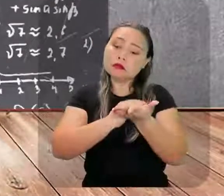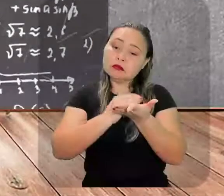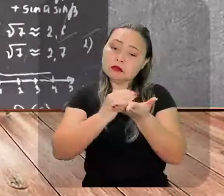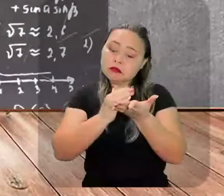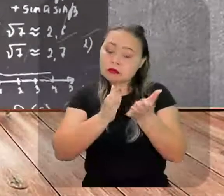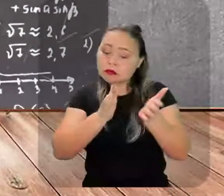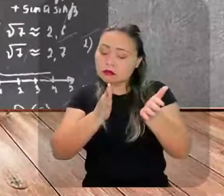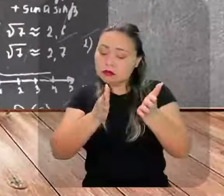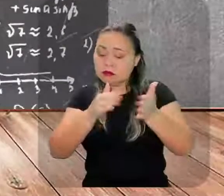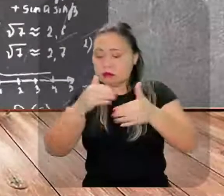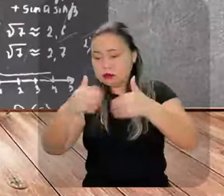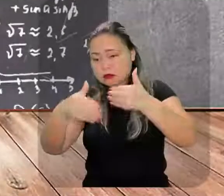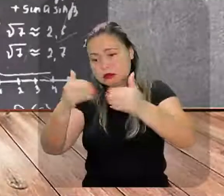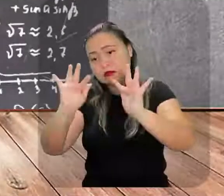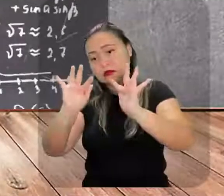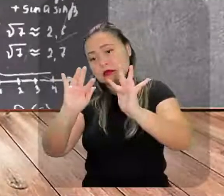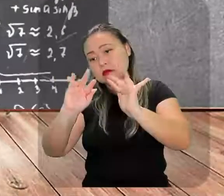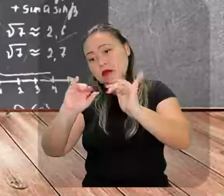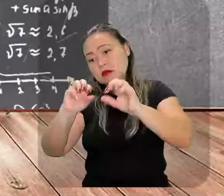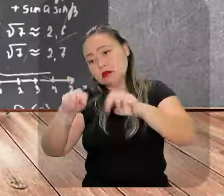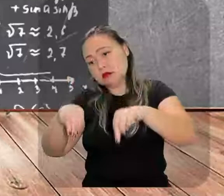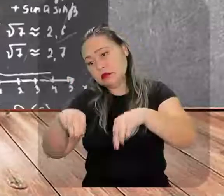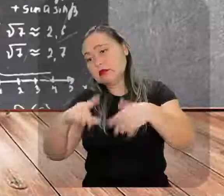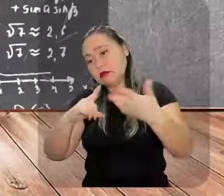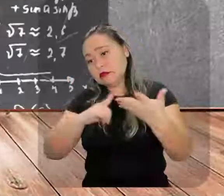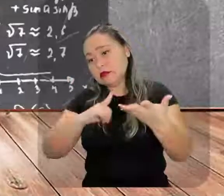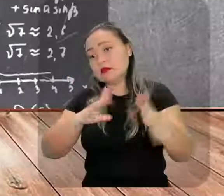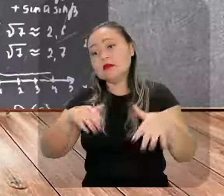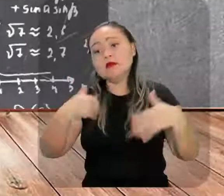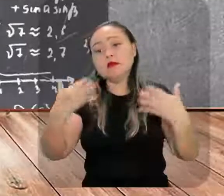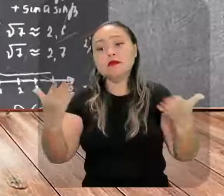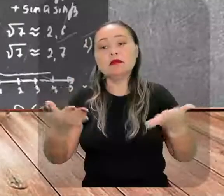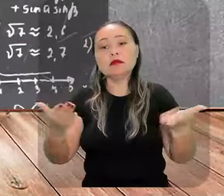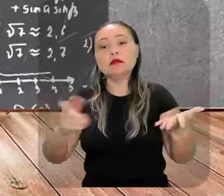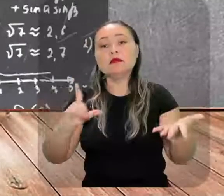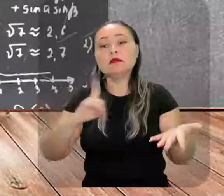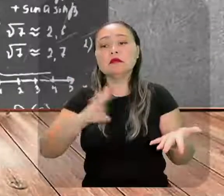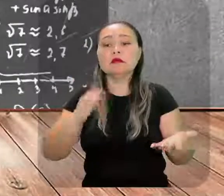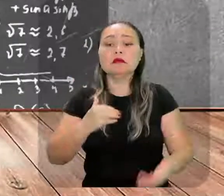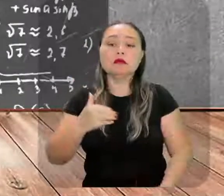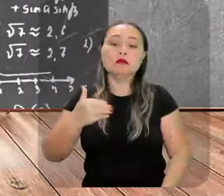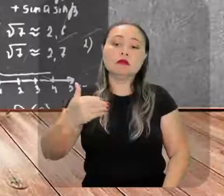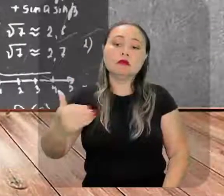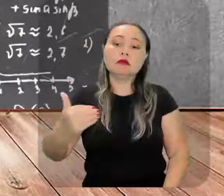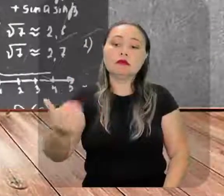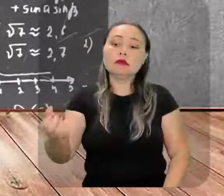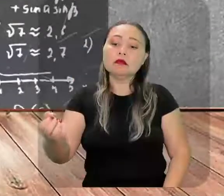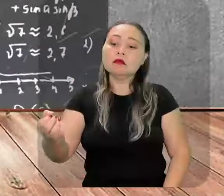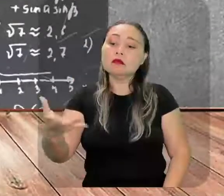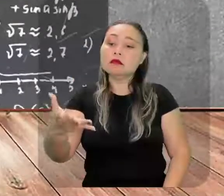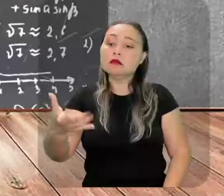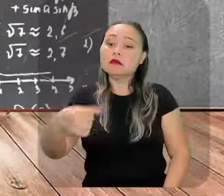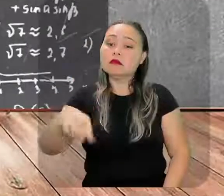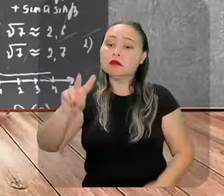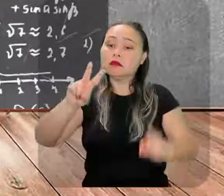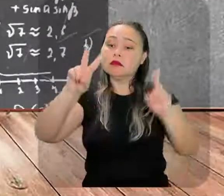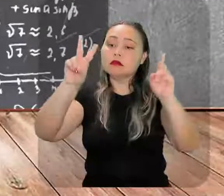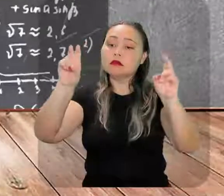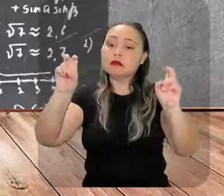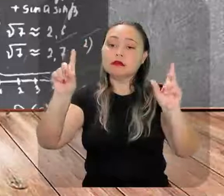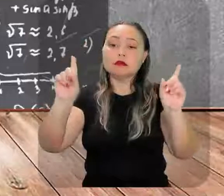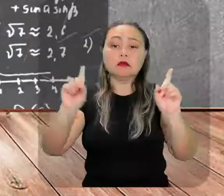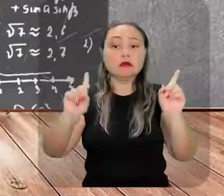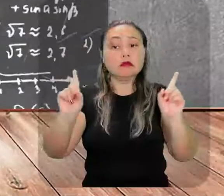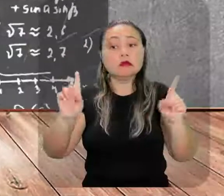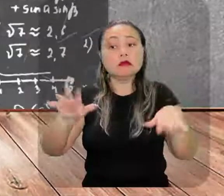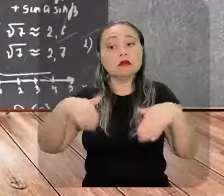meio, desenvolvimento e tem um fim, né, gente? Então, hoje a gente já dá início a um novo assunto que, na verdade, nem é tão novo,